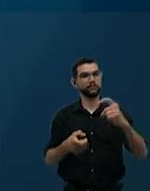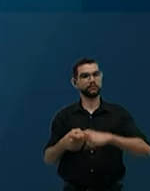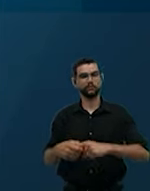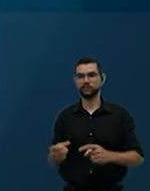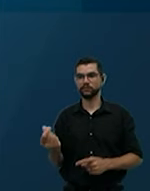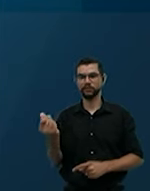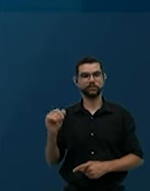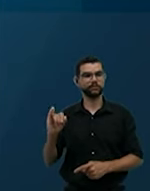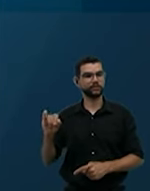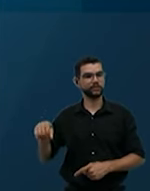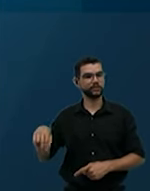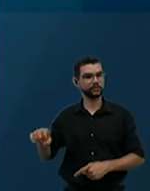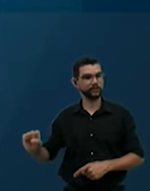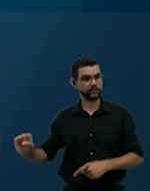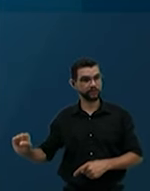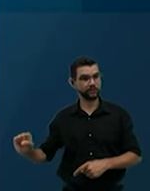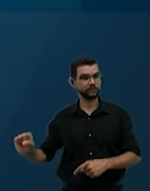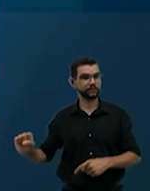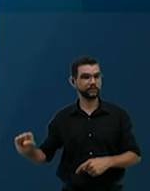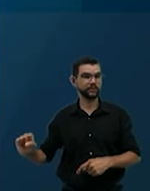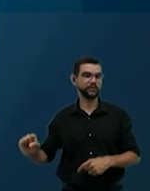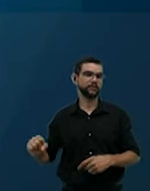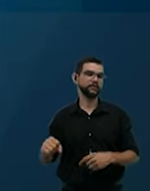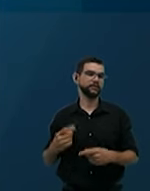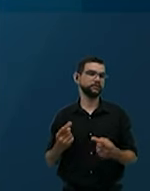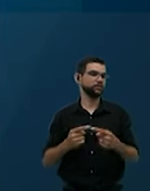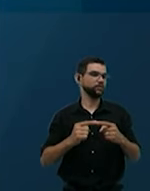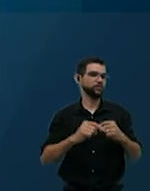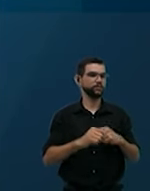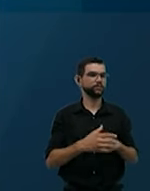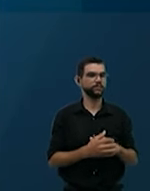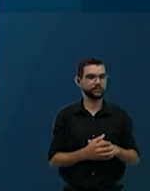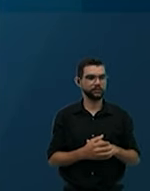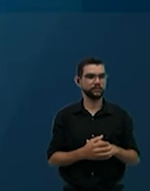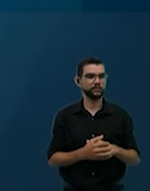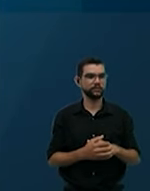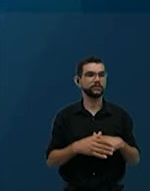suas situações têm que ser olhadas, verificadas de forma casuística.